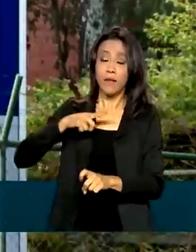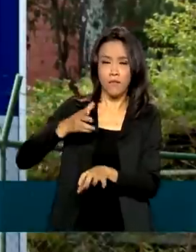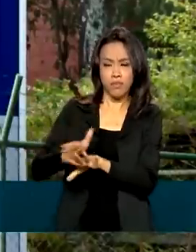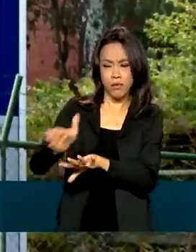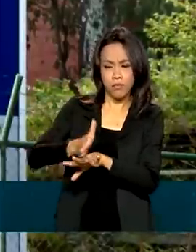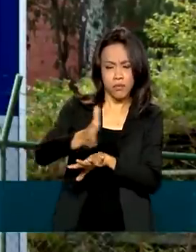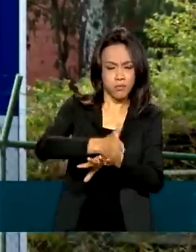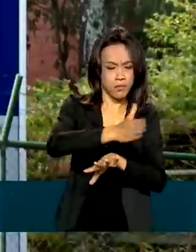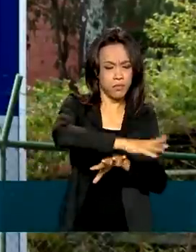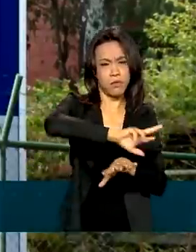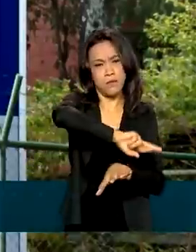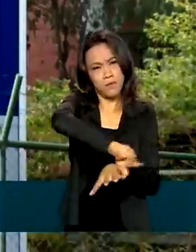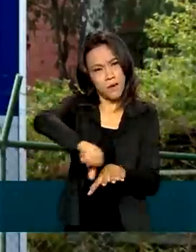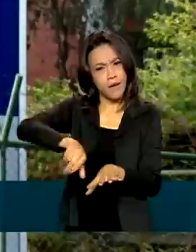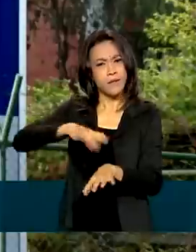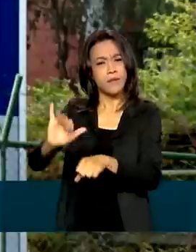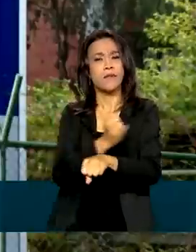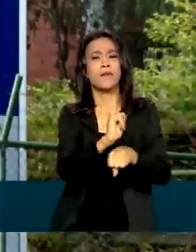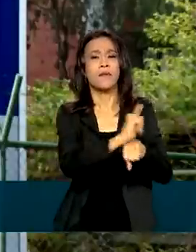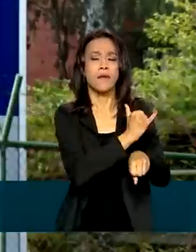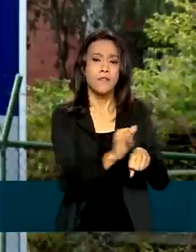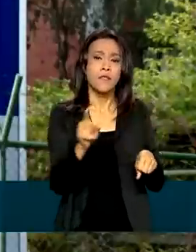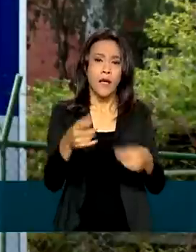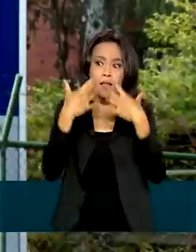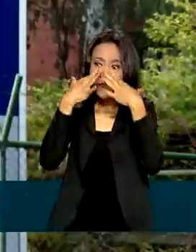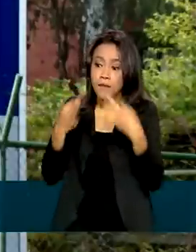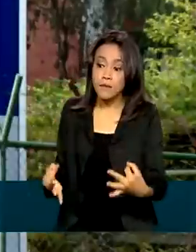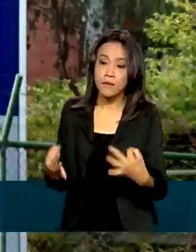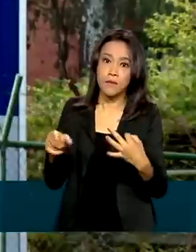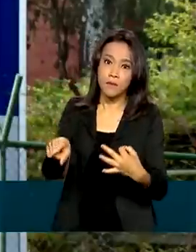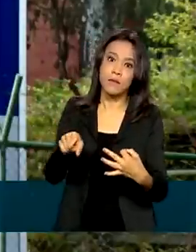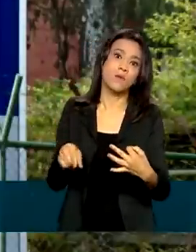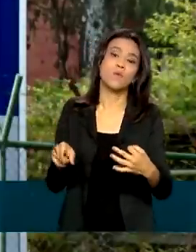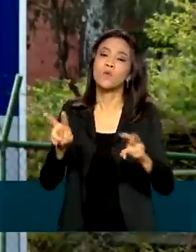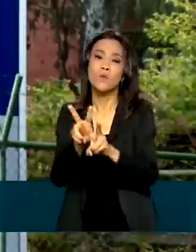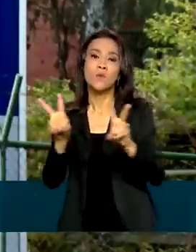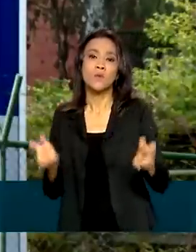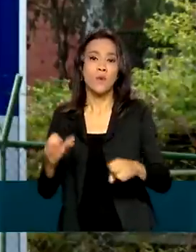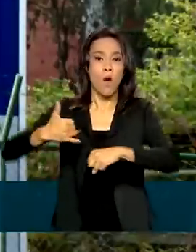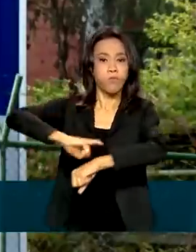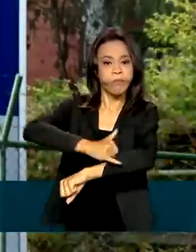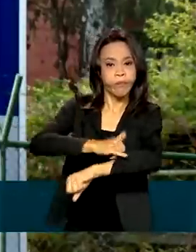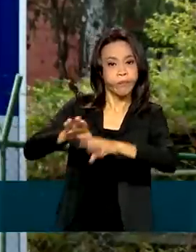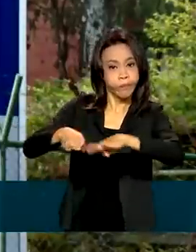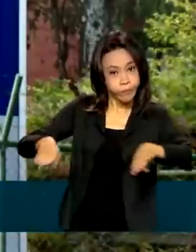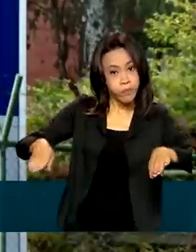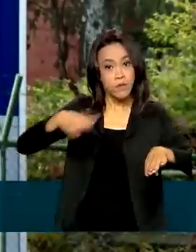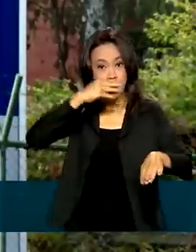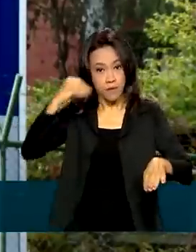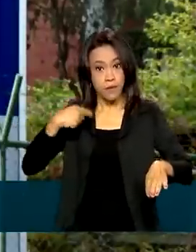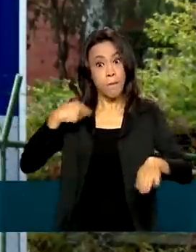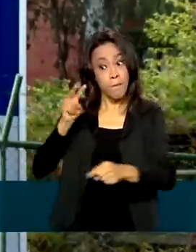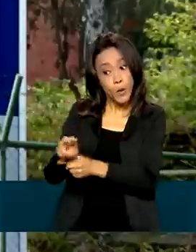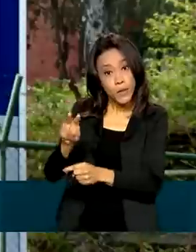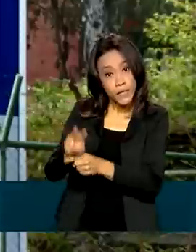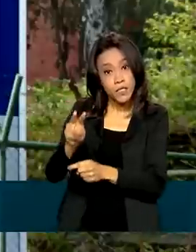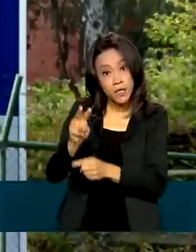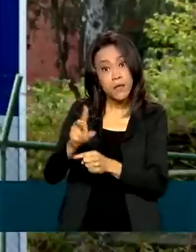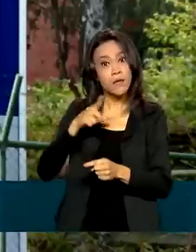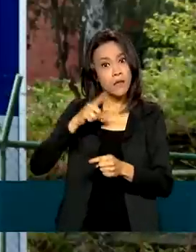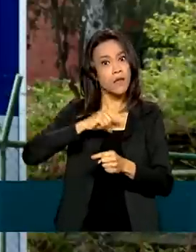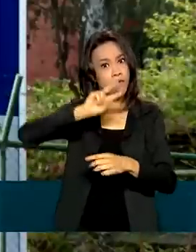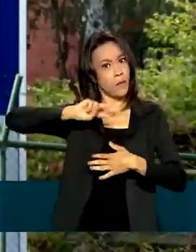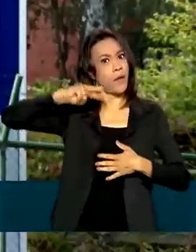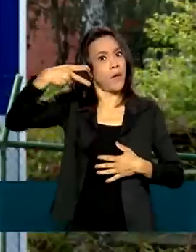delas é a Estratégia Nacional de Prevenção e Atenção à Obesidade Infantil, Proteja, que ganhou reconhecimento